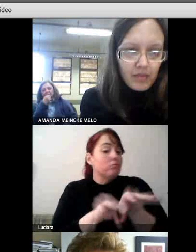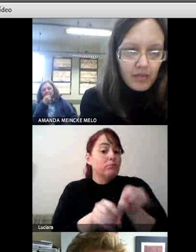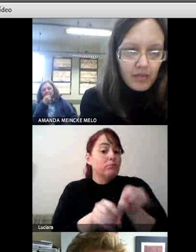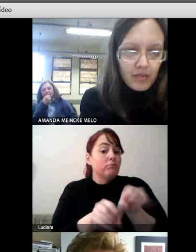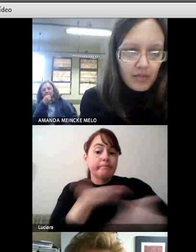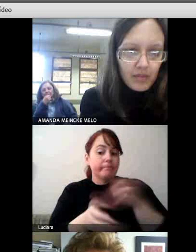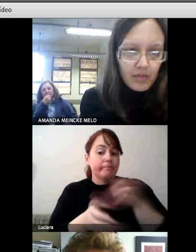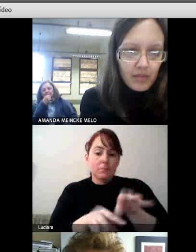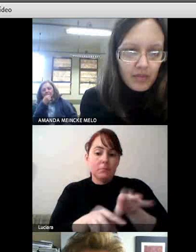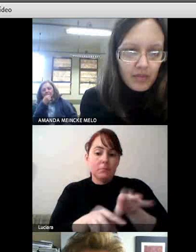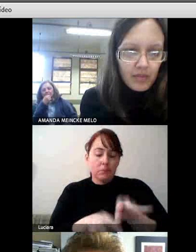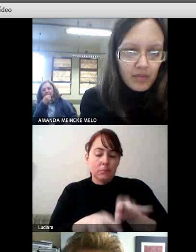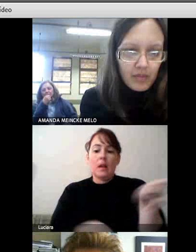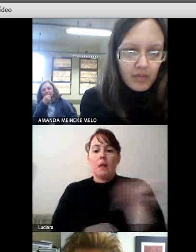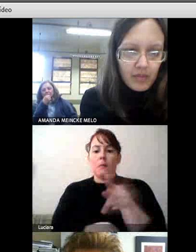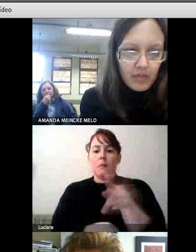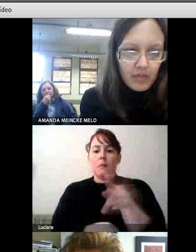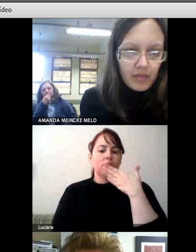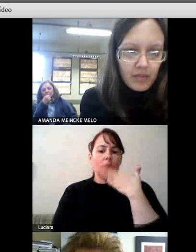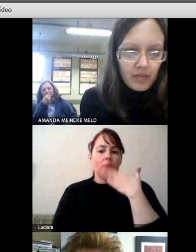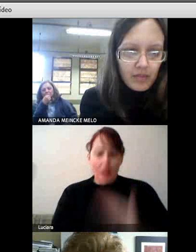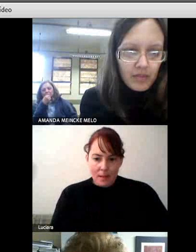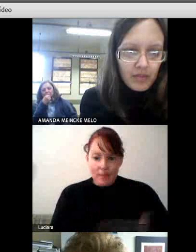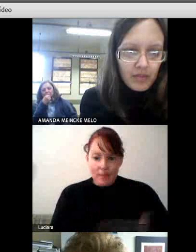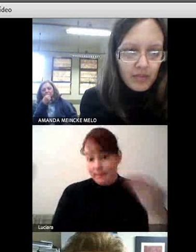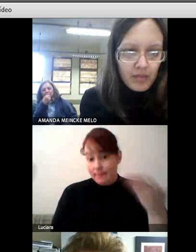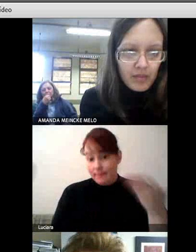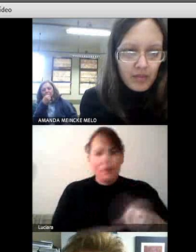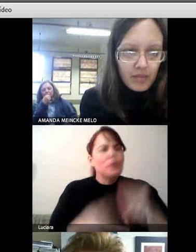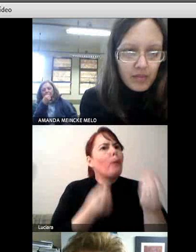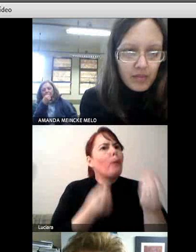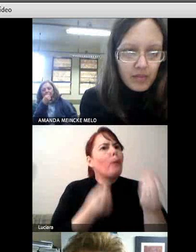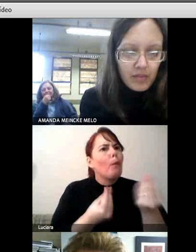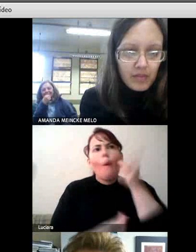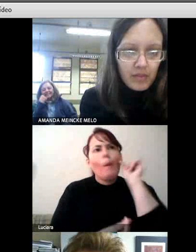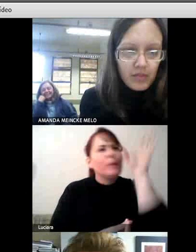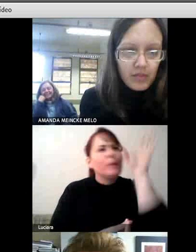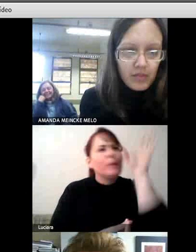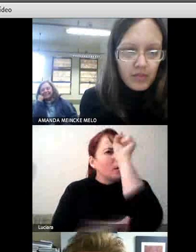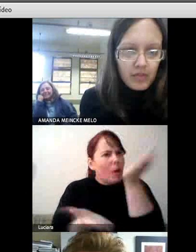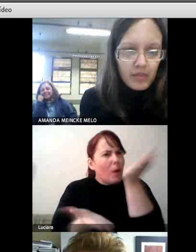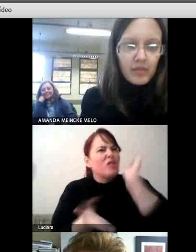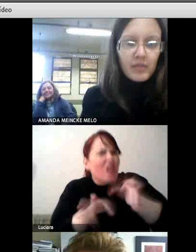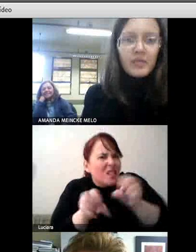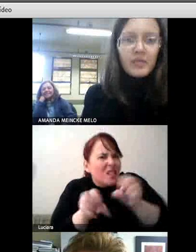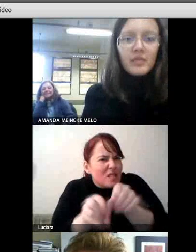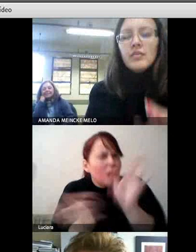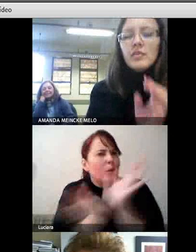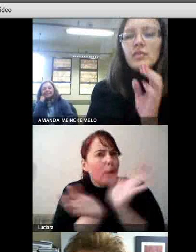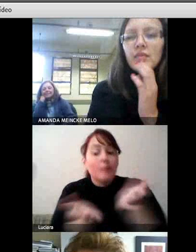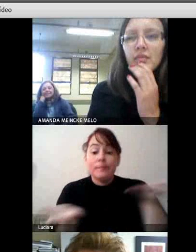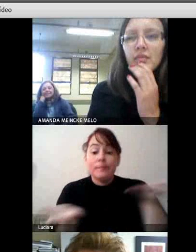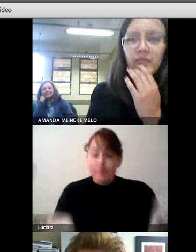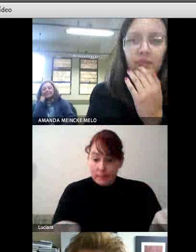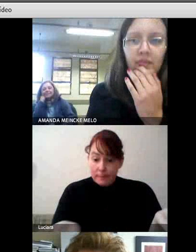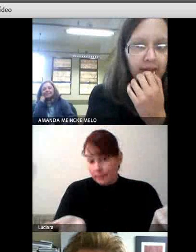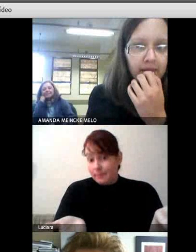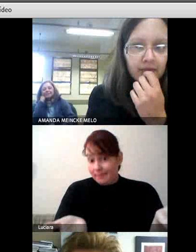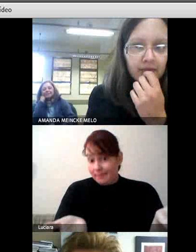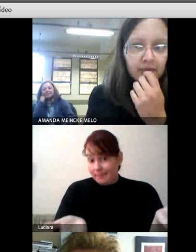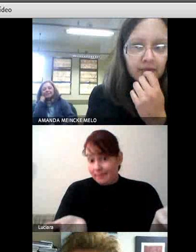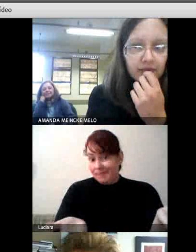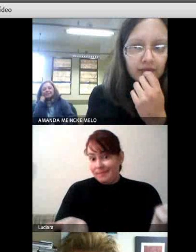querem nem fazer a capacitação. Bom, aí, o que aconteceu? A outra professora disse assim, não, então meus alunos